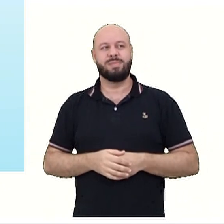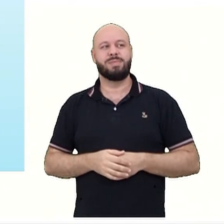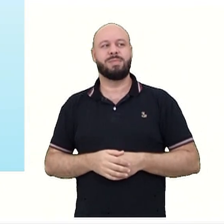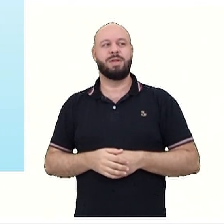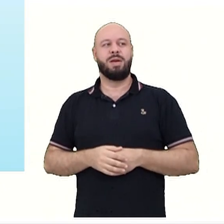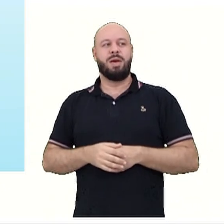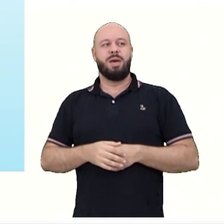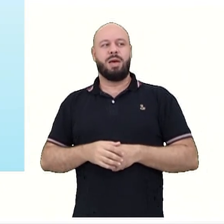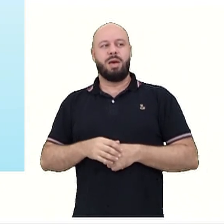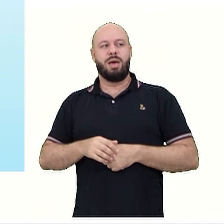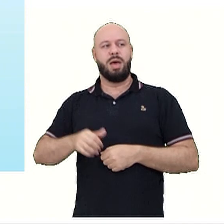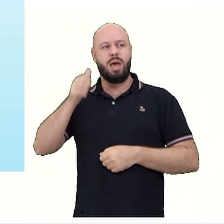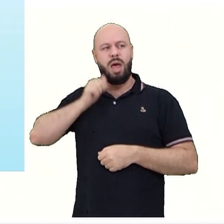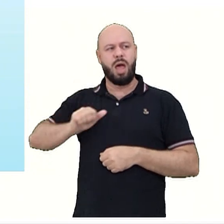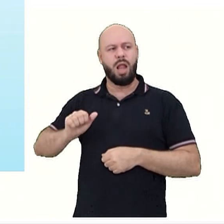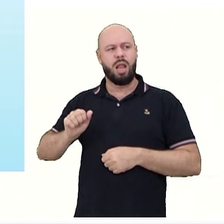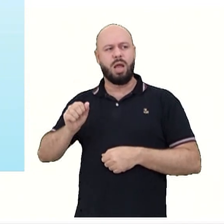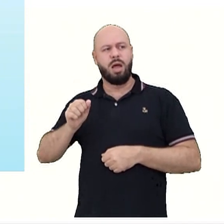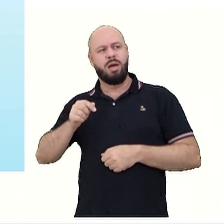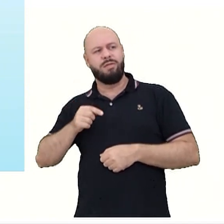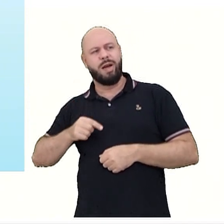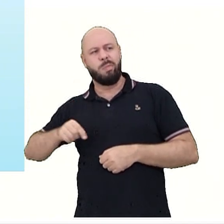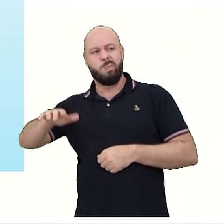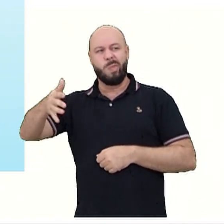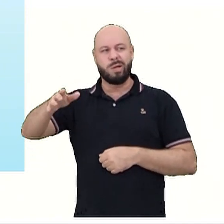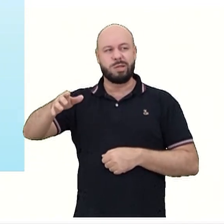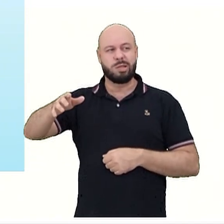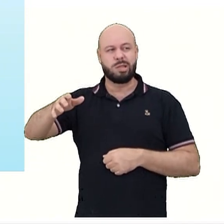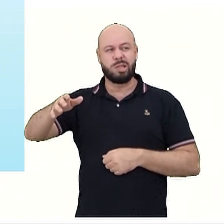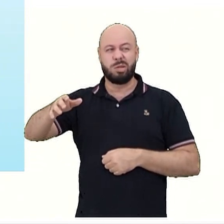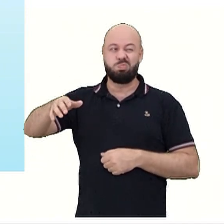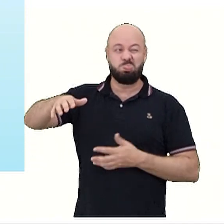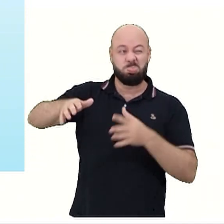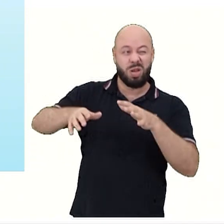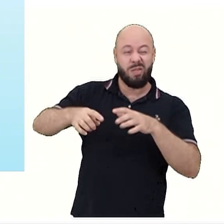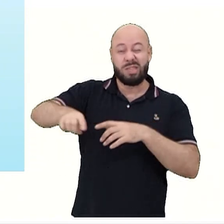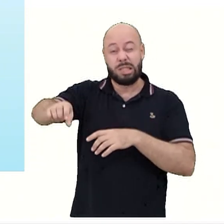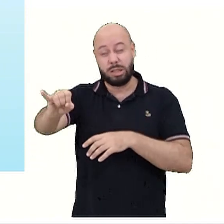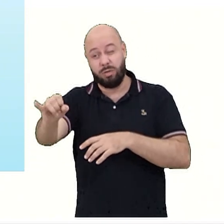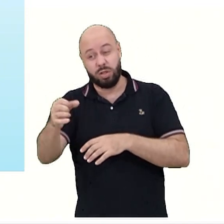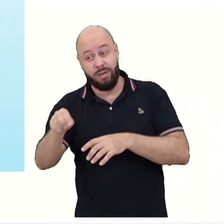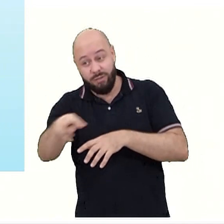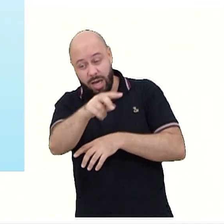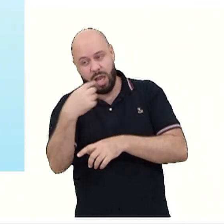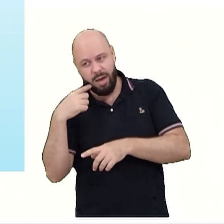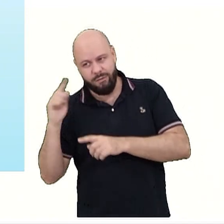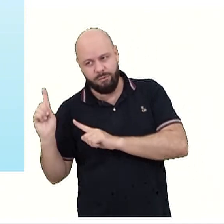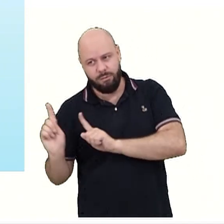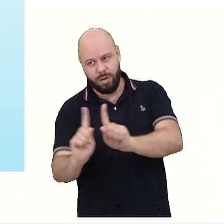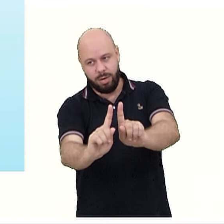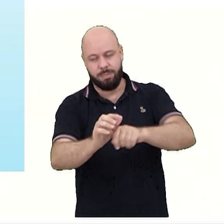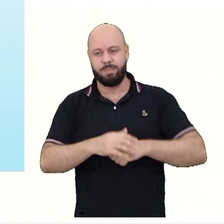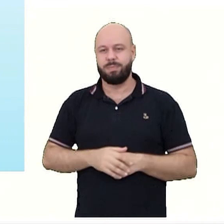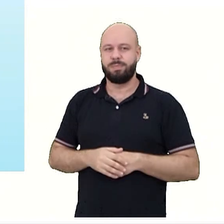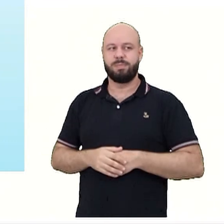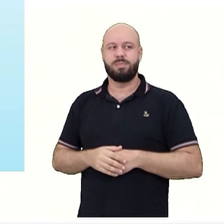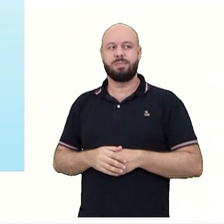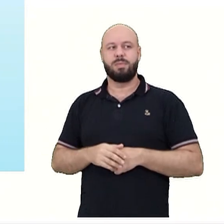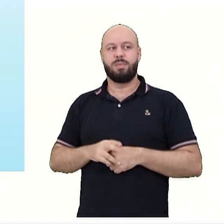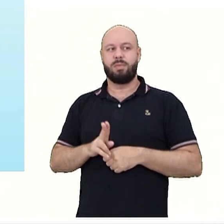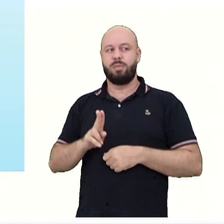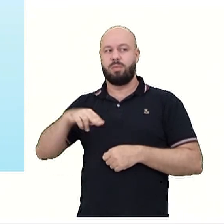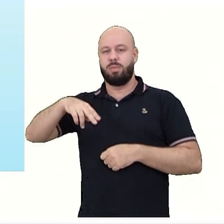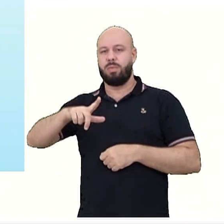won't go unless you go too. Ela não irá, a menos que você vá também, né? Temos aí então o